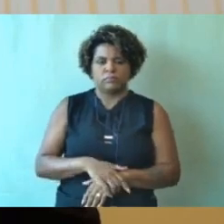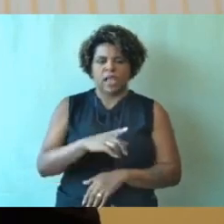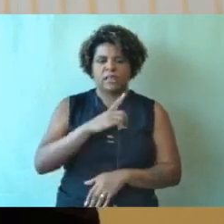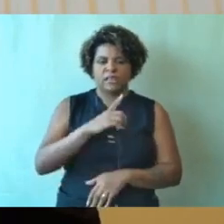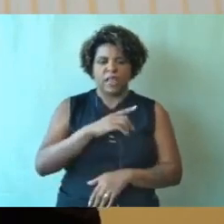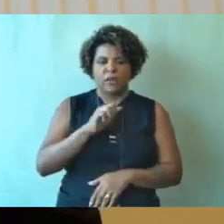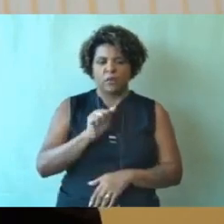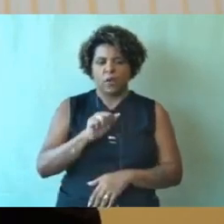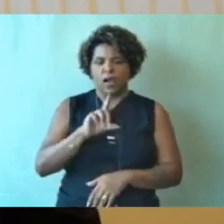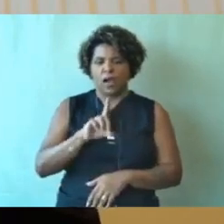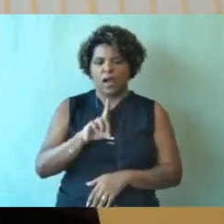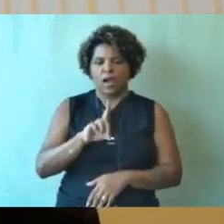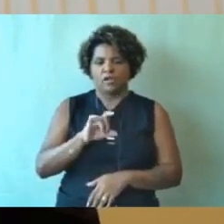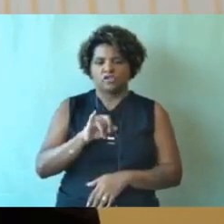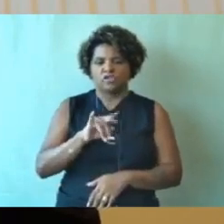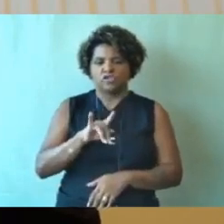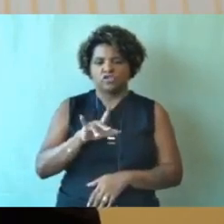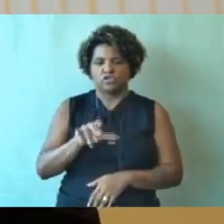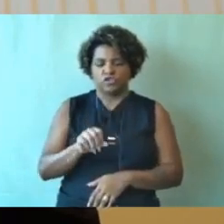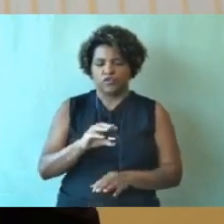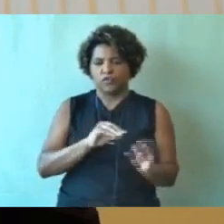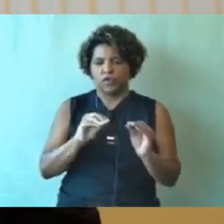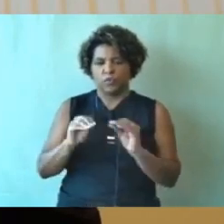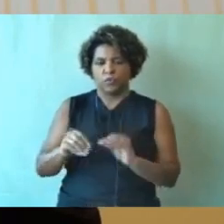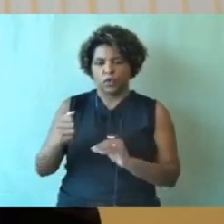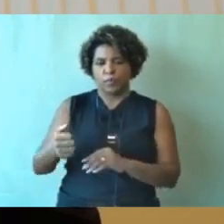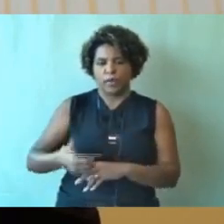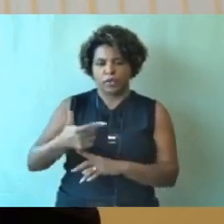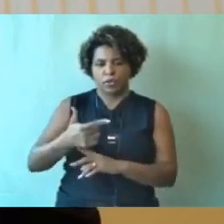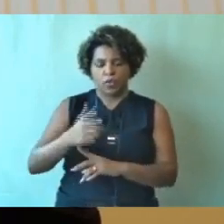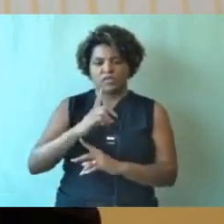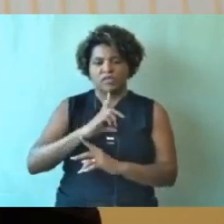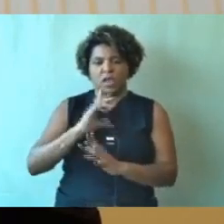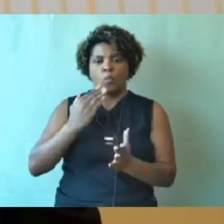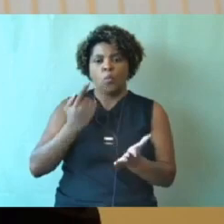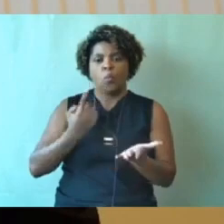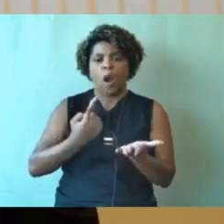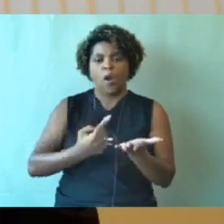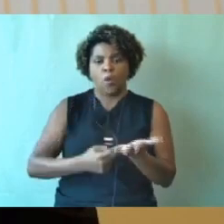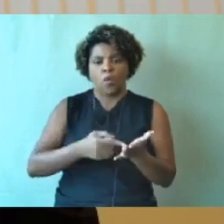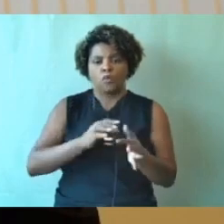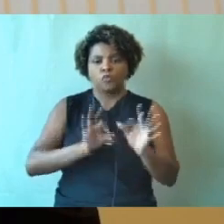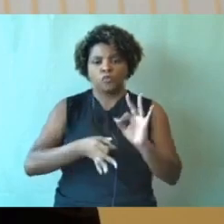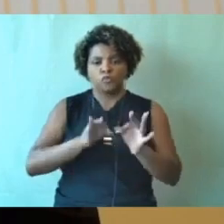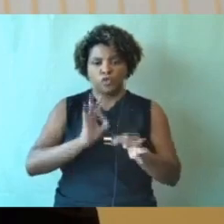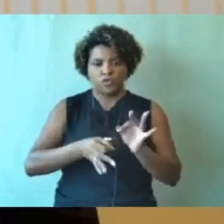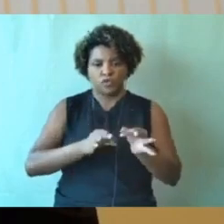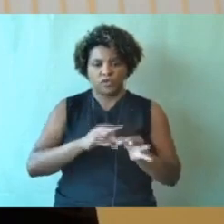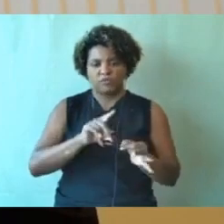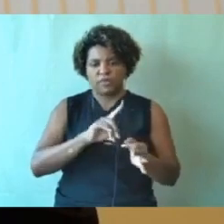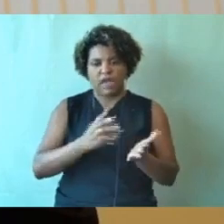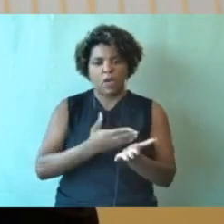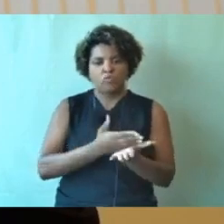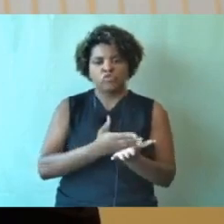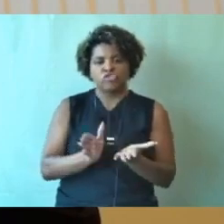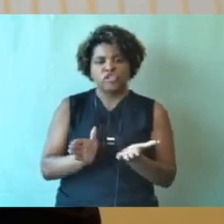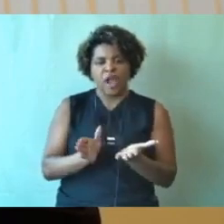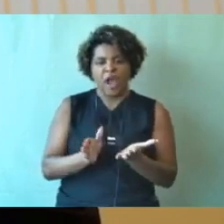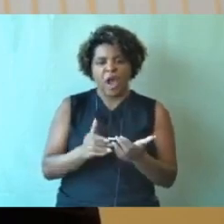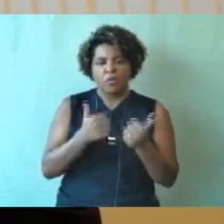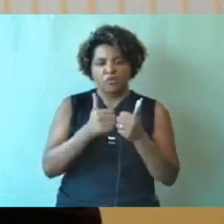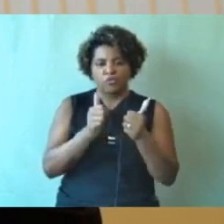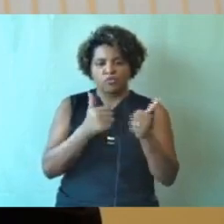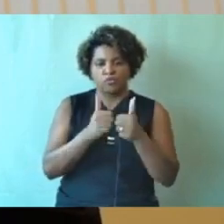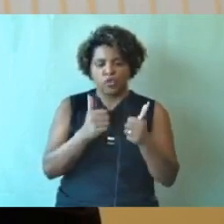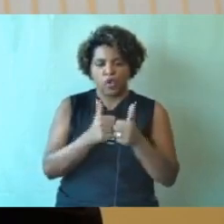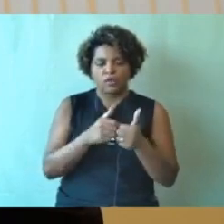contratual passando para 12. Tem, primeiro tem um acordo na justiça, num processo que existia para não tirar a frota, e depois fez um aditivo contratual.